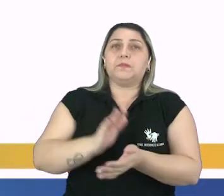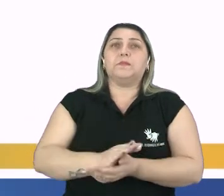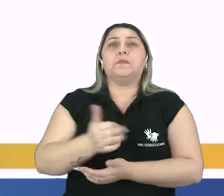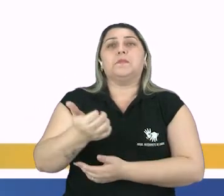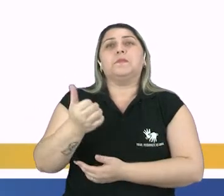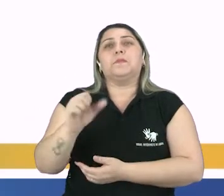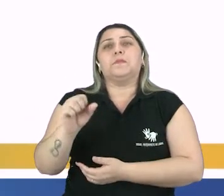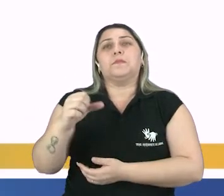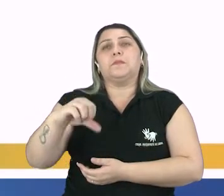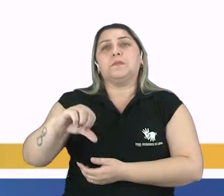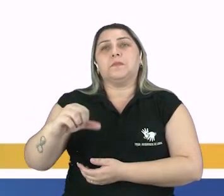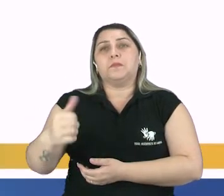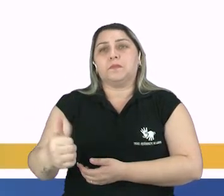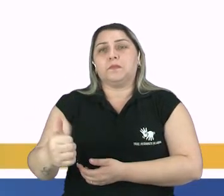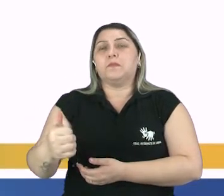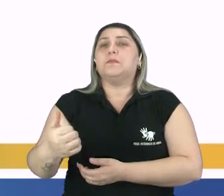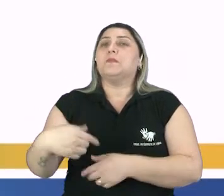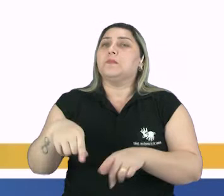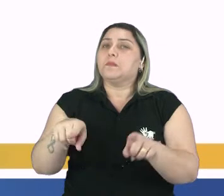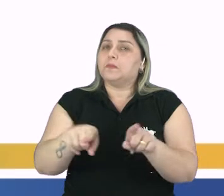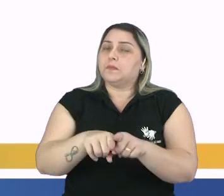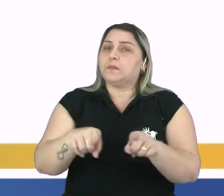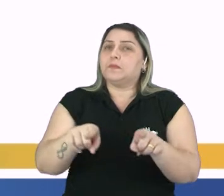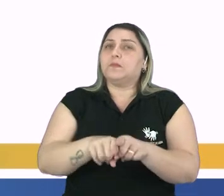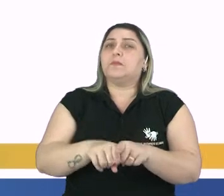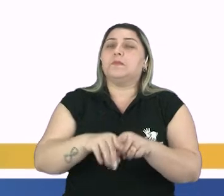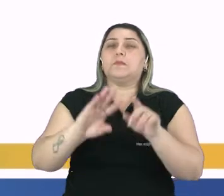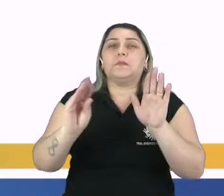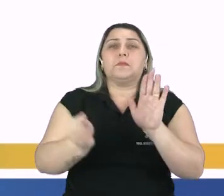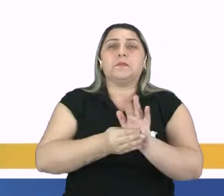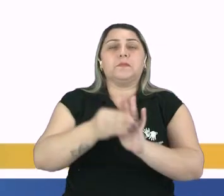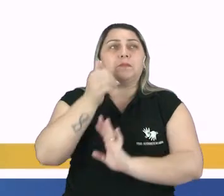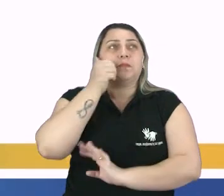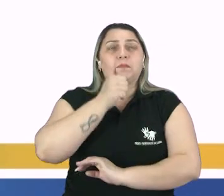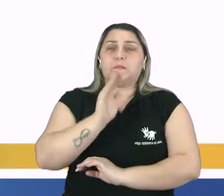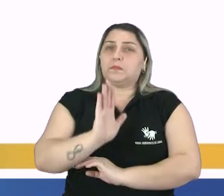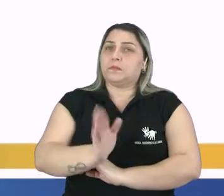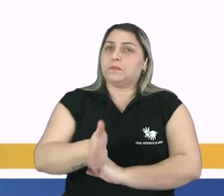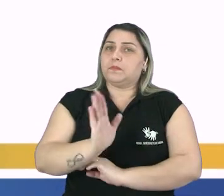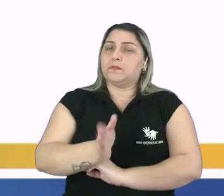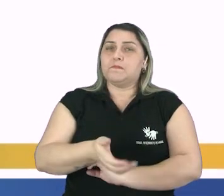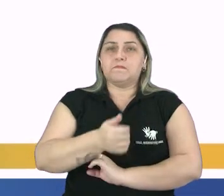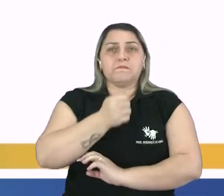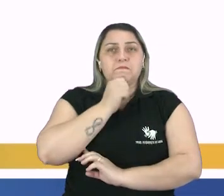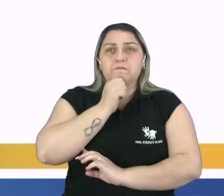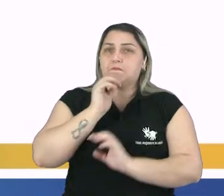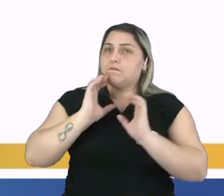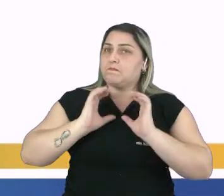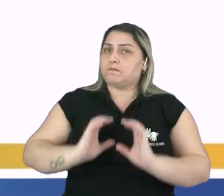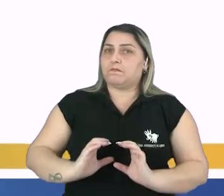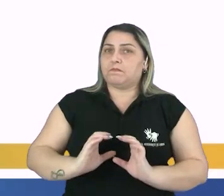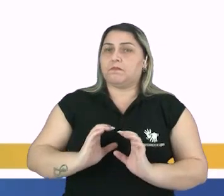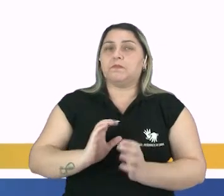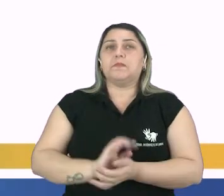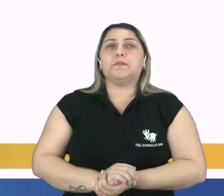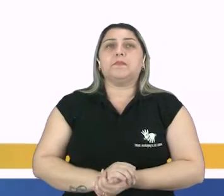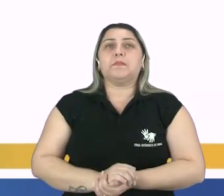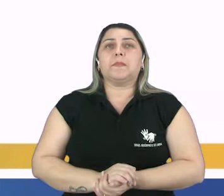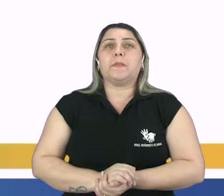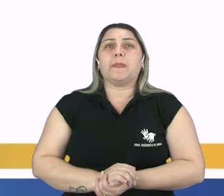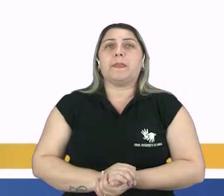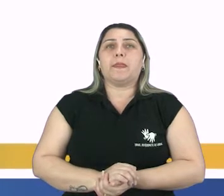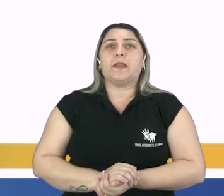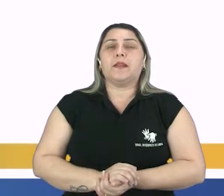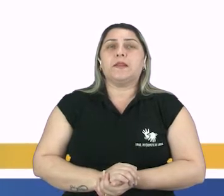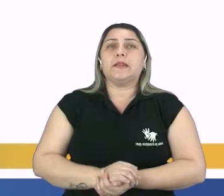de 1891, que inclusive nem acrescentava as mulheres, já que elas nem eram consideradas cidadãs. Então a gente tem